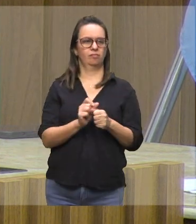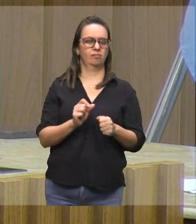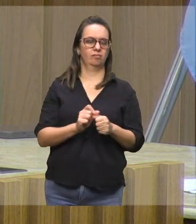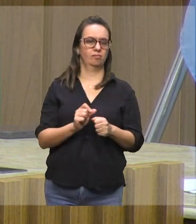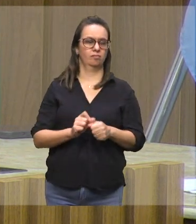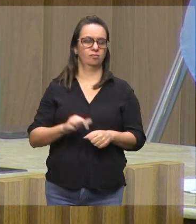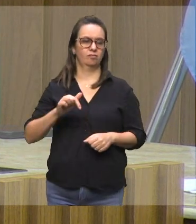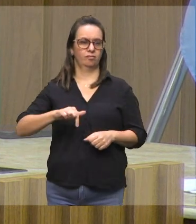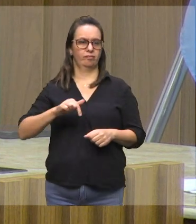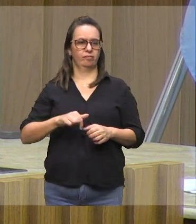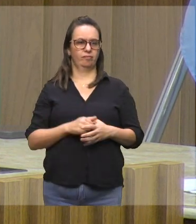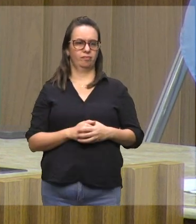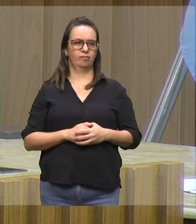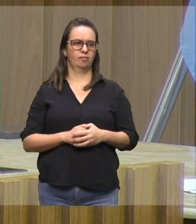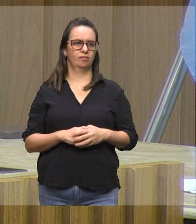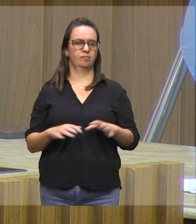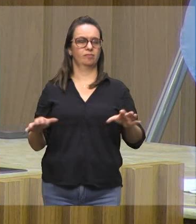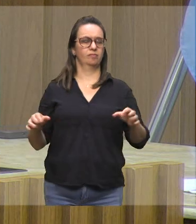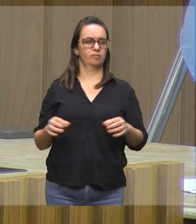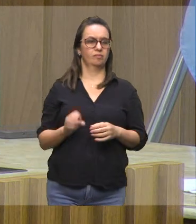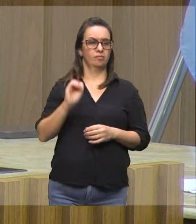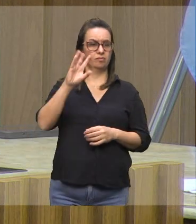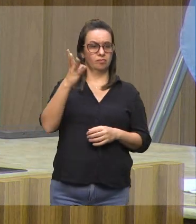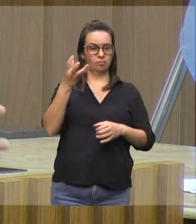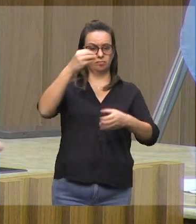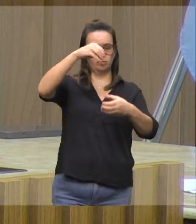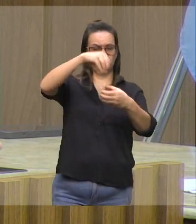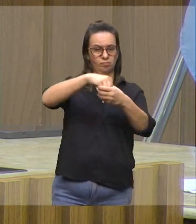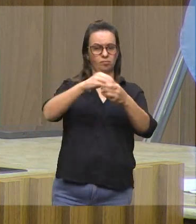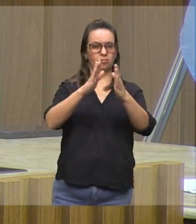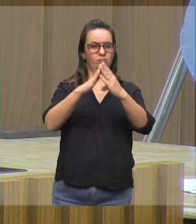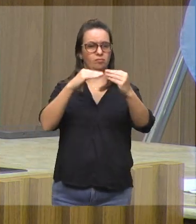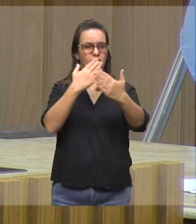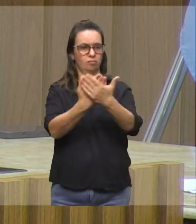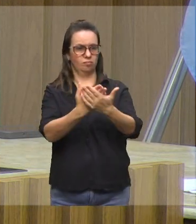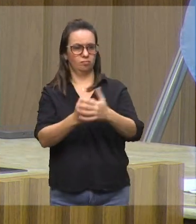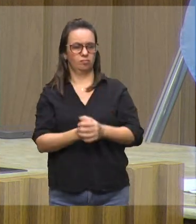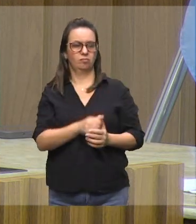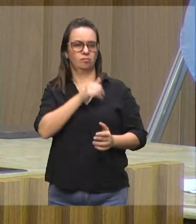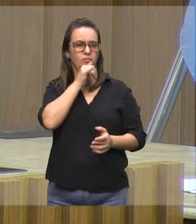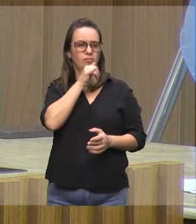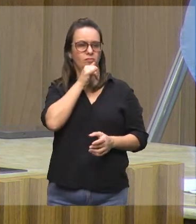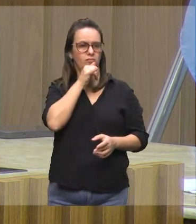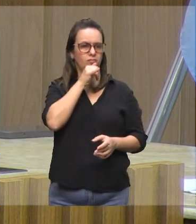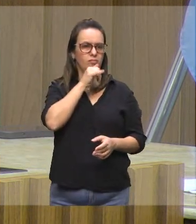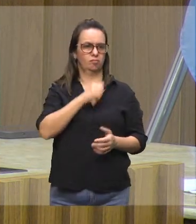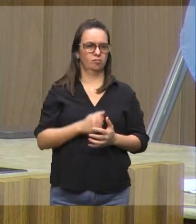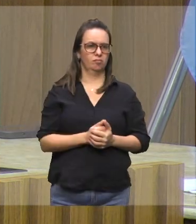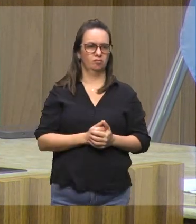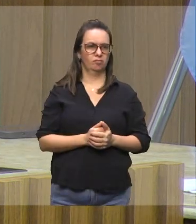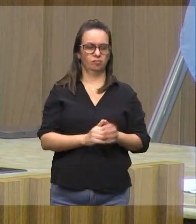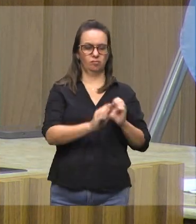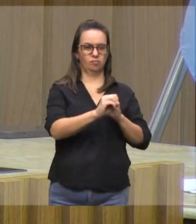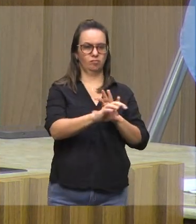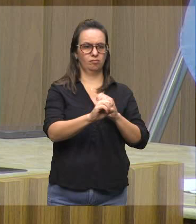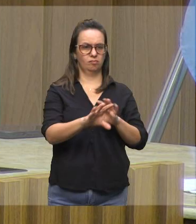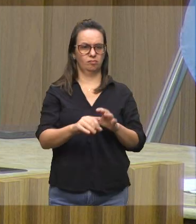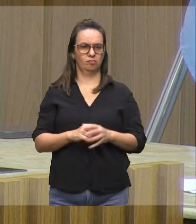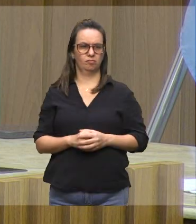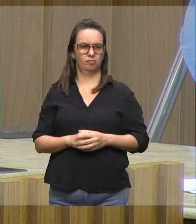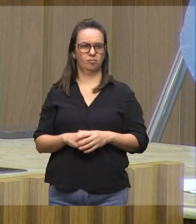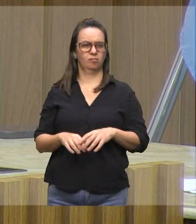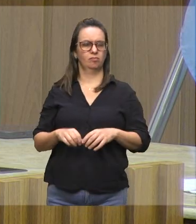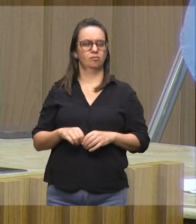sejam trabalhados na unidade escolar, por exemplo, como a questão da educação como fator